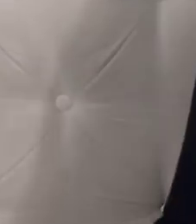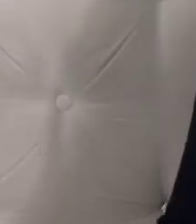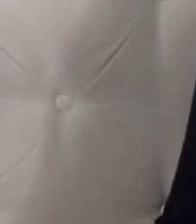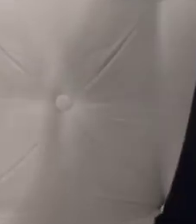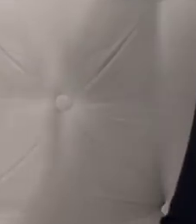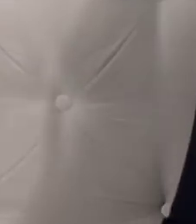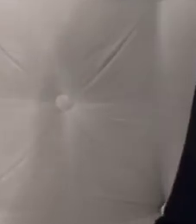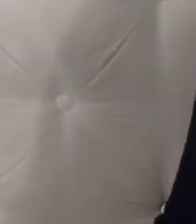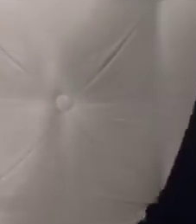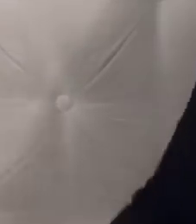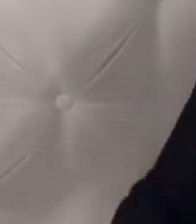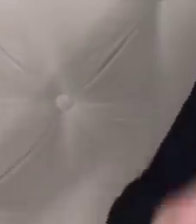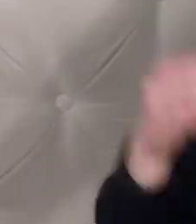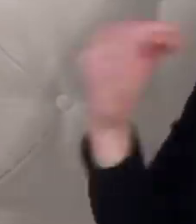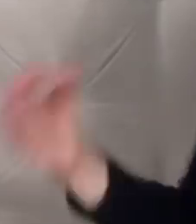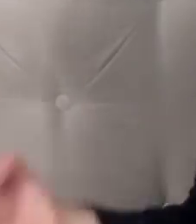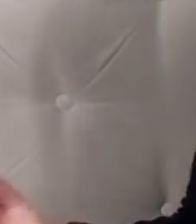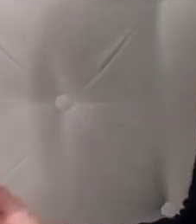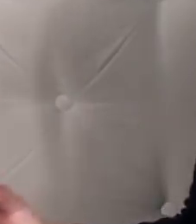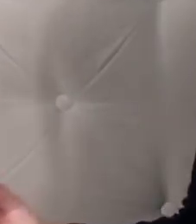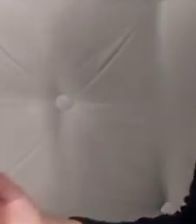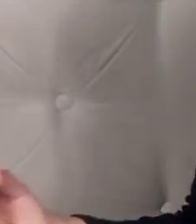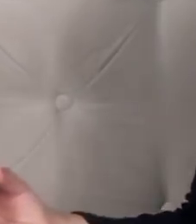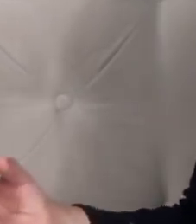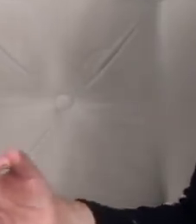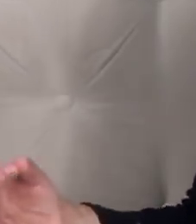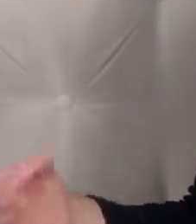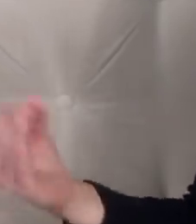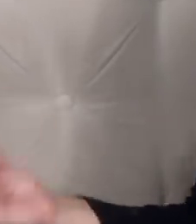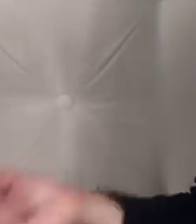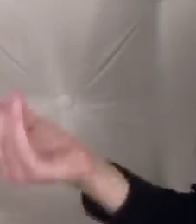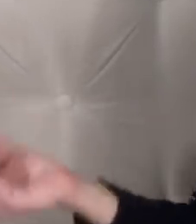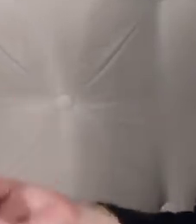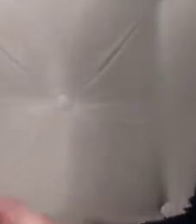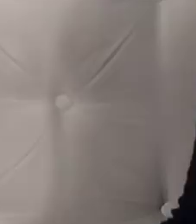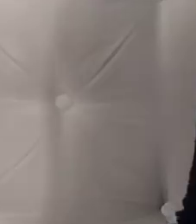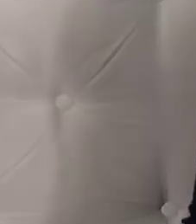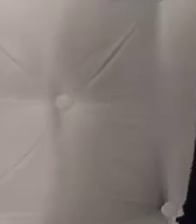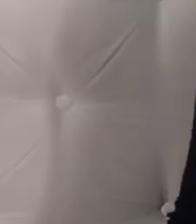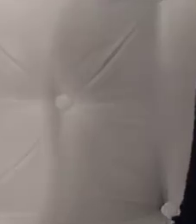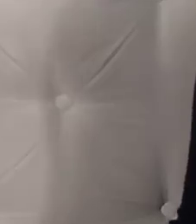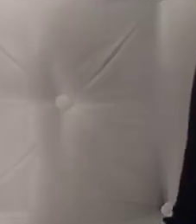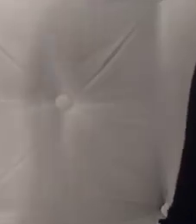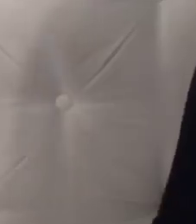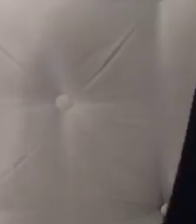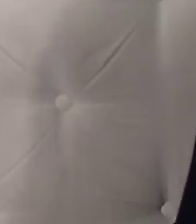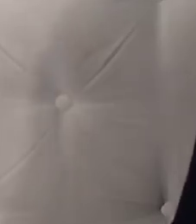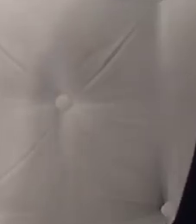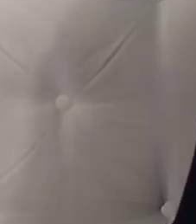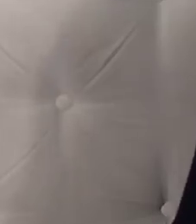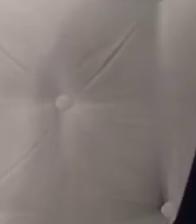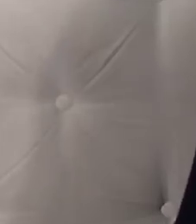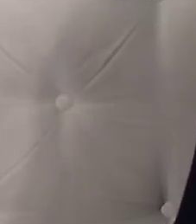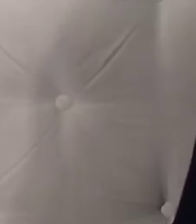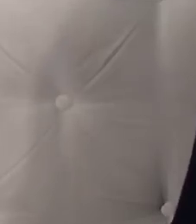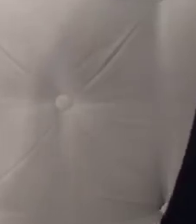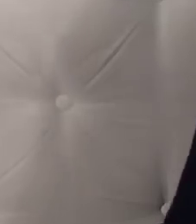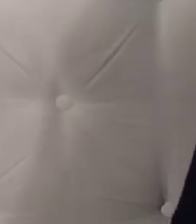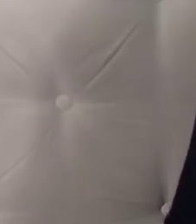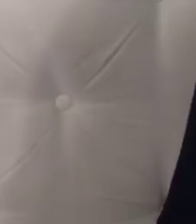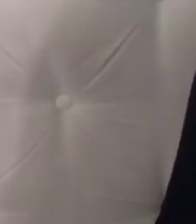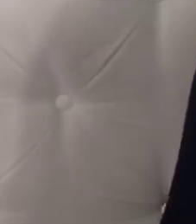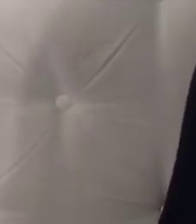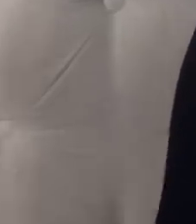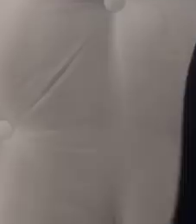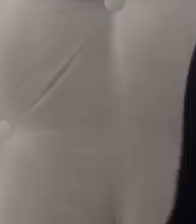E nesse vídeo que eu acabei de passar, ele se mostra hiper indignado porque o deputado falso não indiciou o governador Wilson Lima,